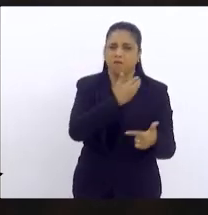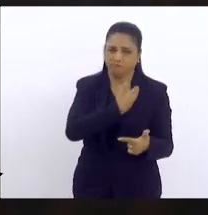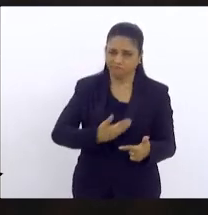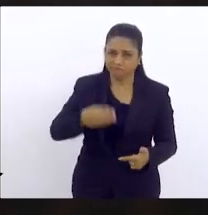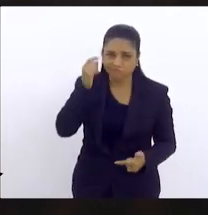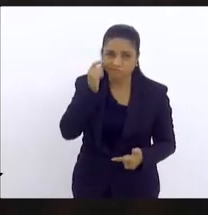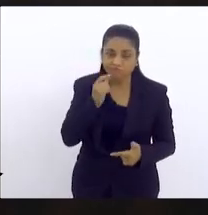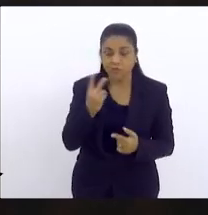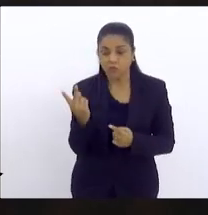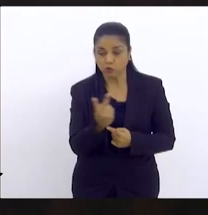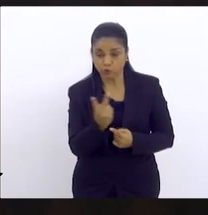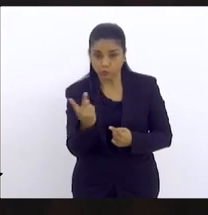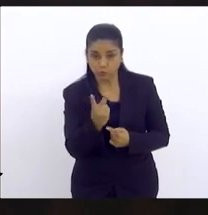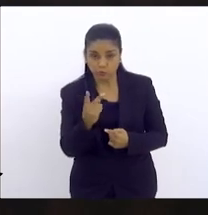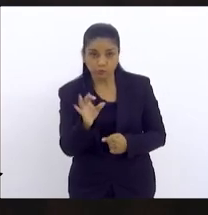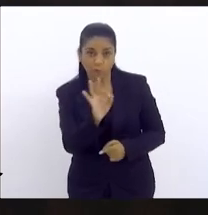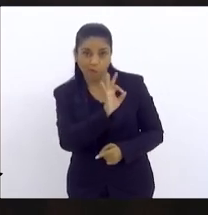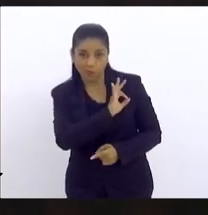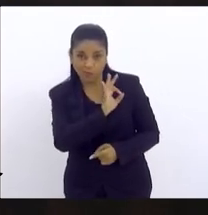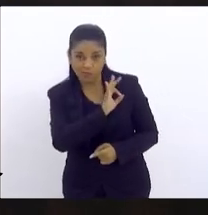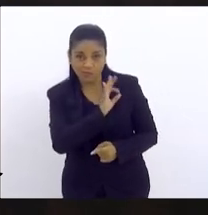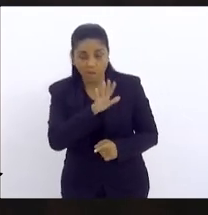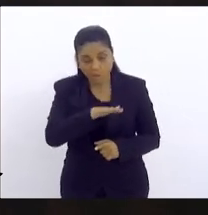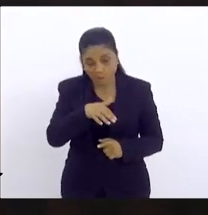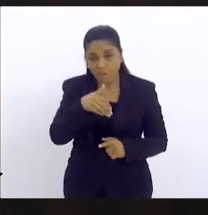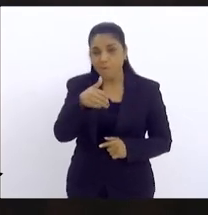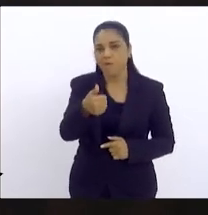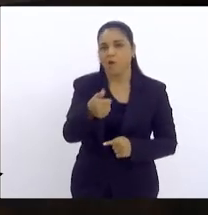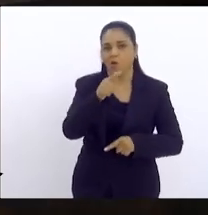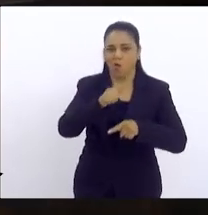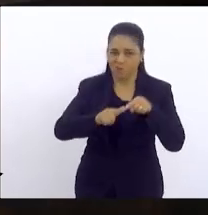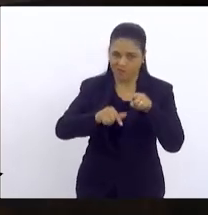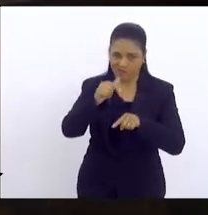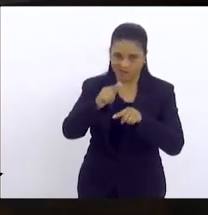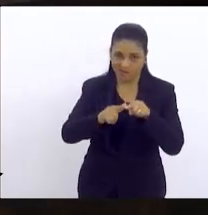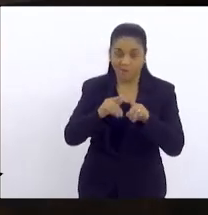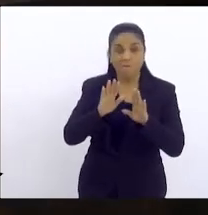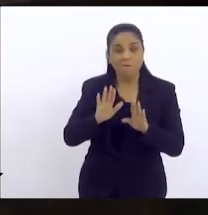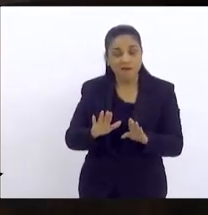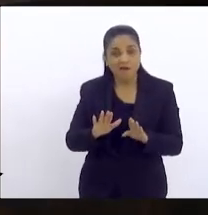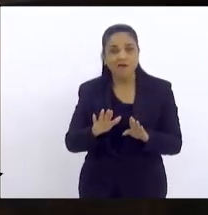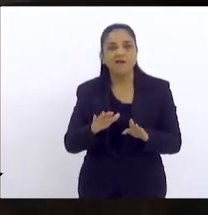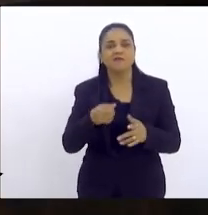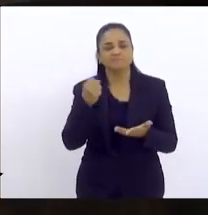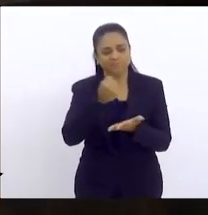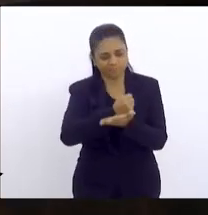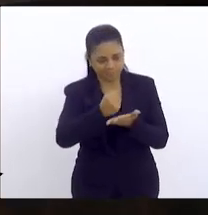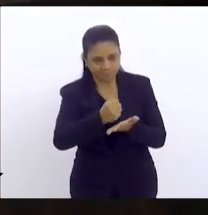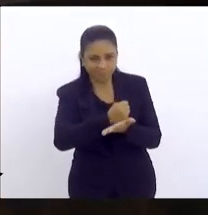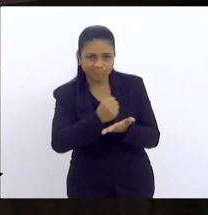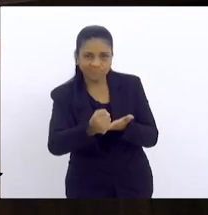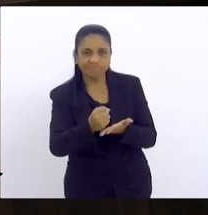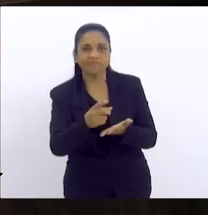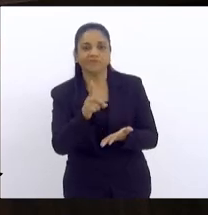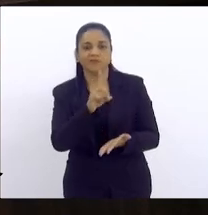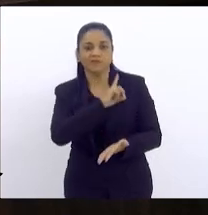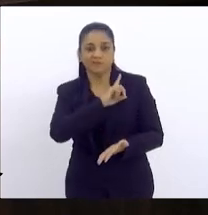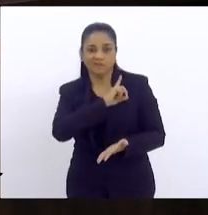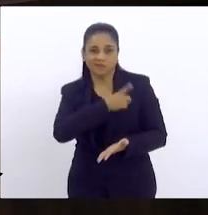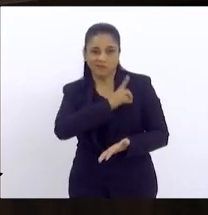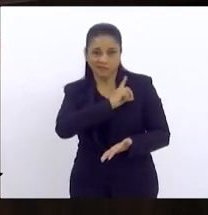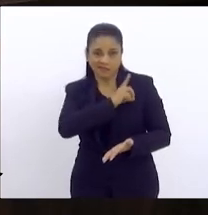polícias o melhor que se pode nesse momento estamos lá vivendo a expectativa de contratação de Delegados contratação